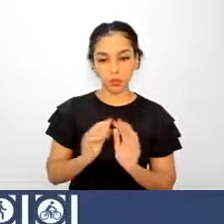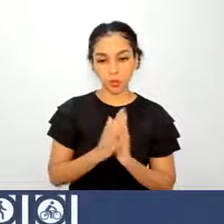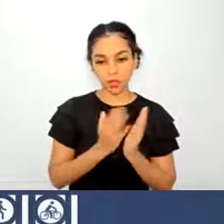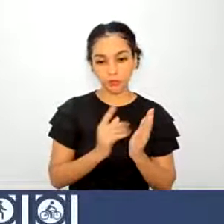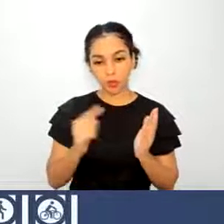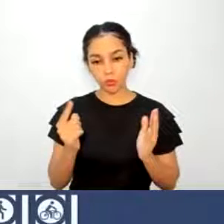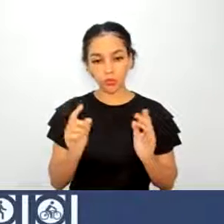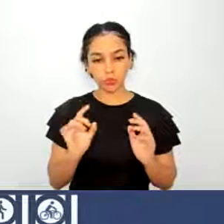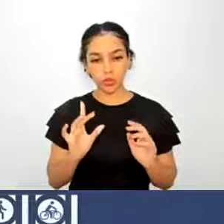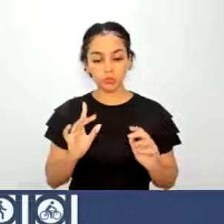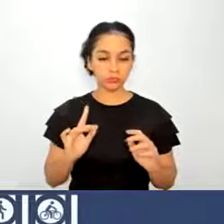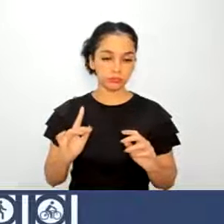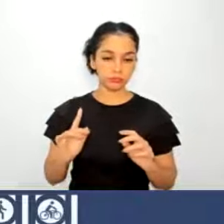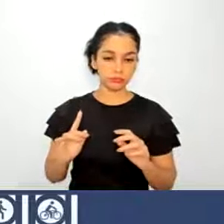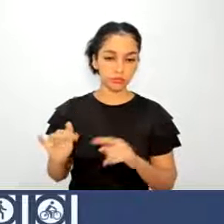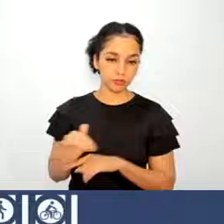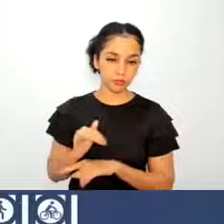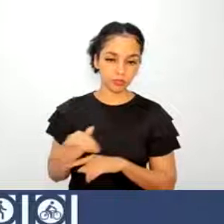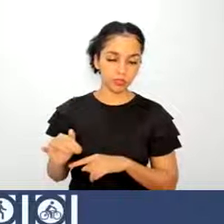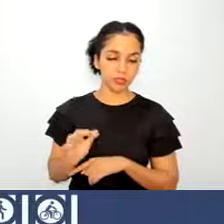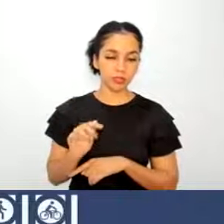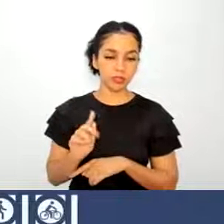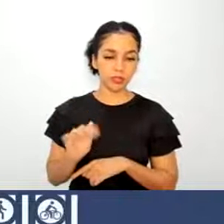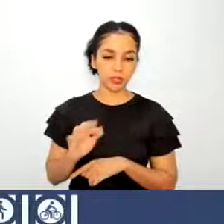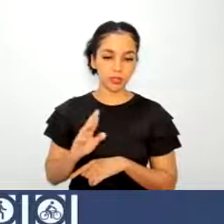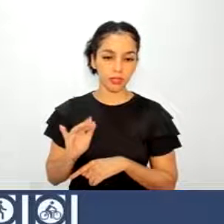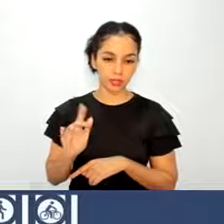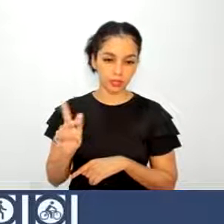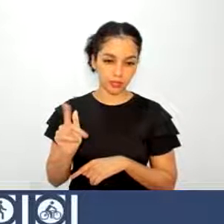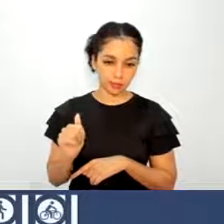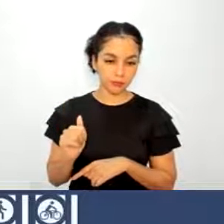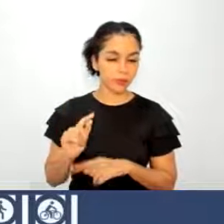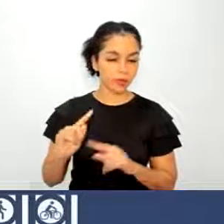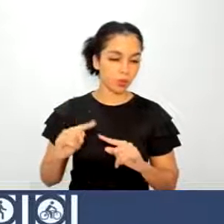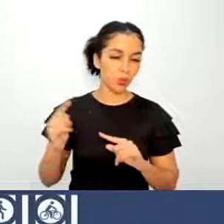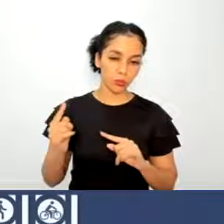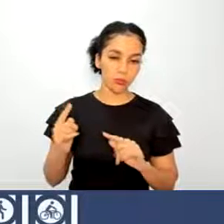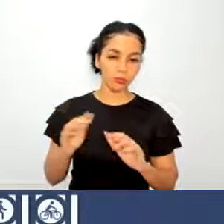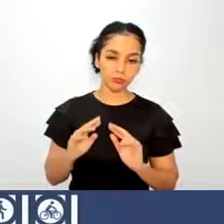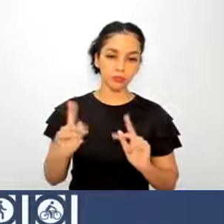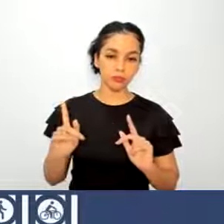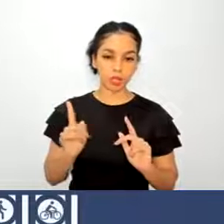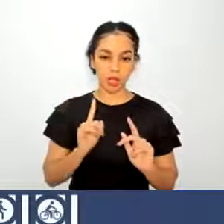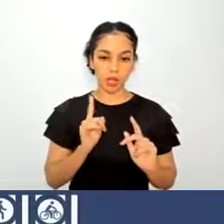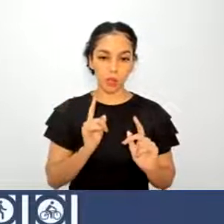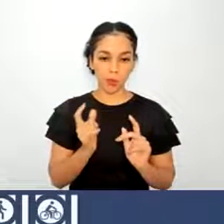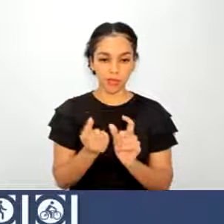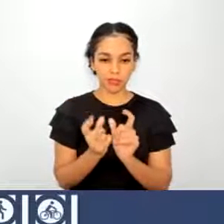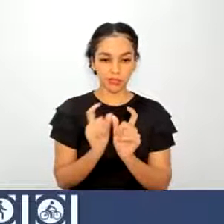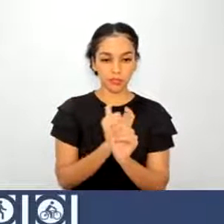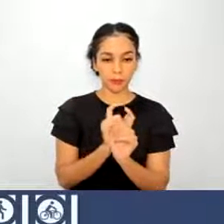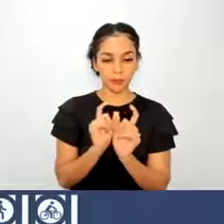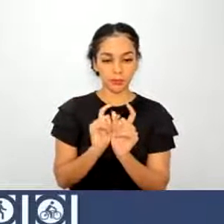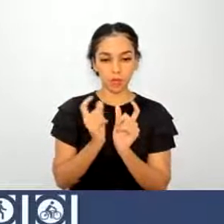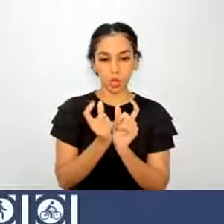de ações táticas de guerrilha. Eu acho que é um outro recorte. É outro Eu recorte. acho que não são sinônimos, né? Não,